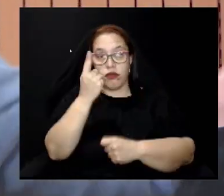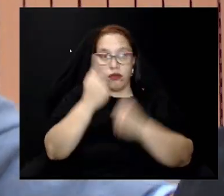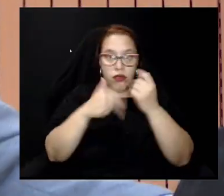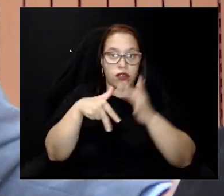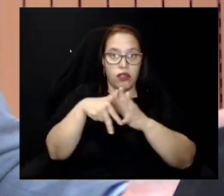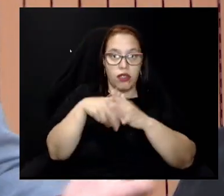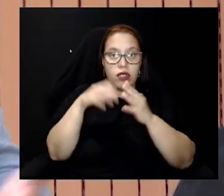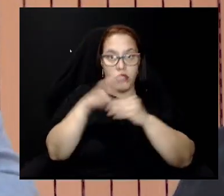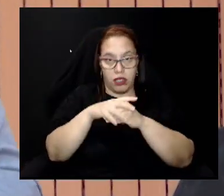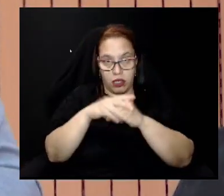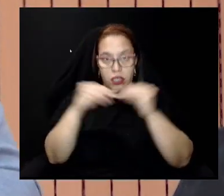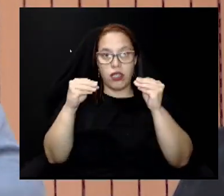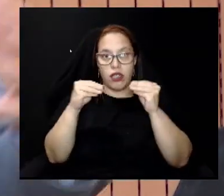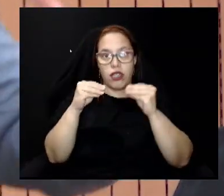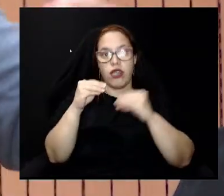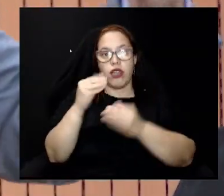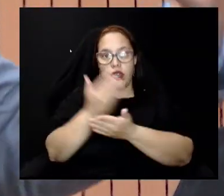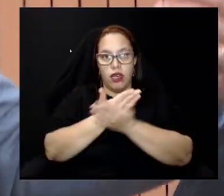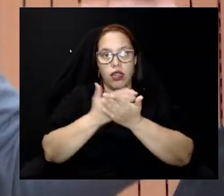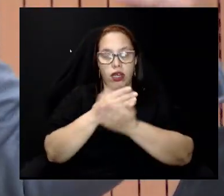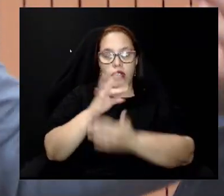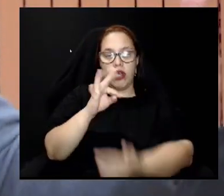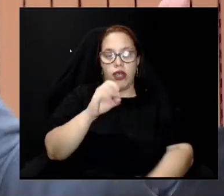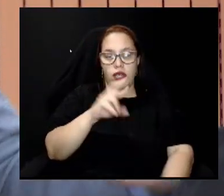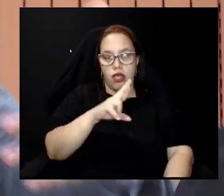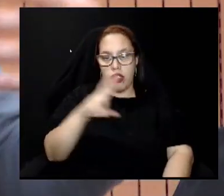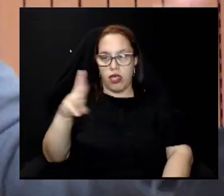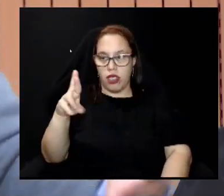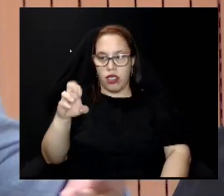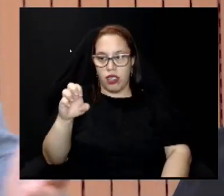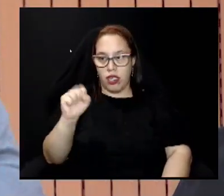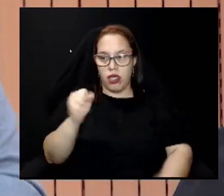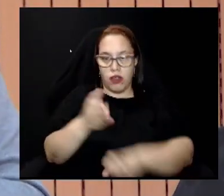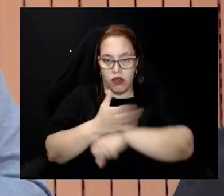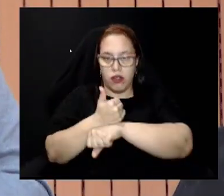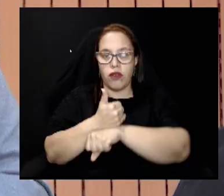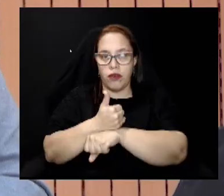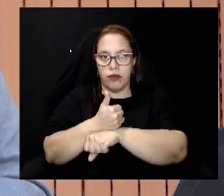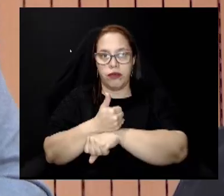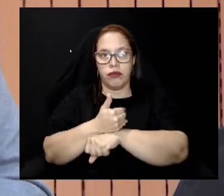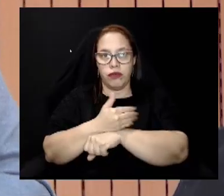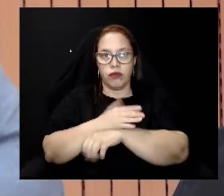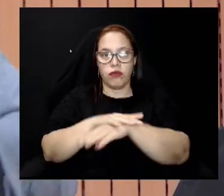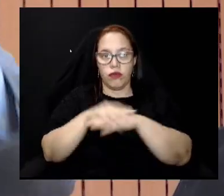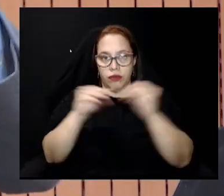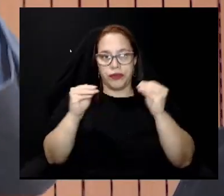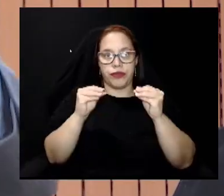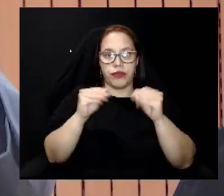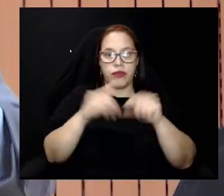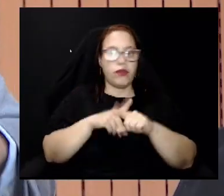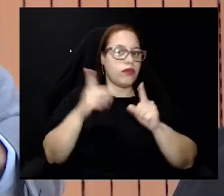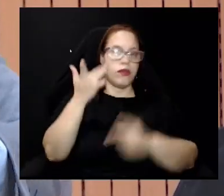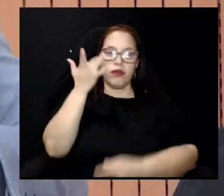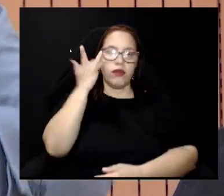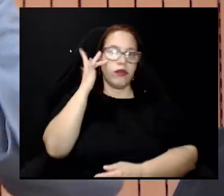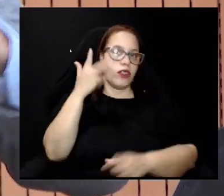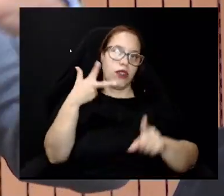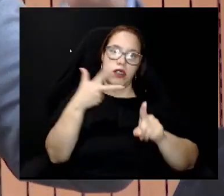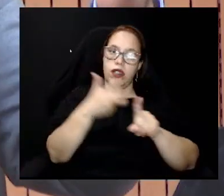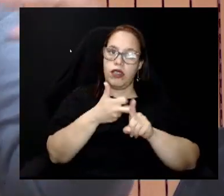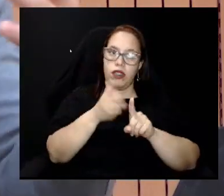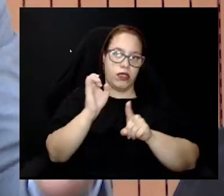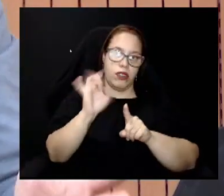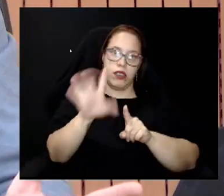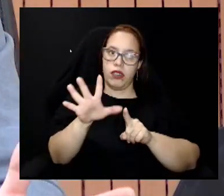nossos tratamentos, né, Torres? É claro que quanto mais precoce, maior chance de cura, mas eu não acho que uma vacina por si só vai ser